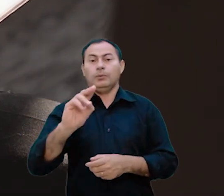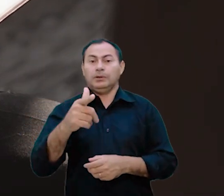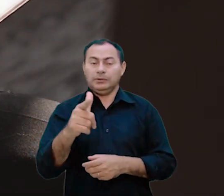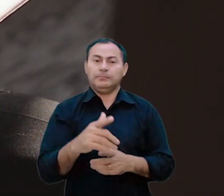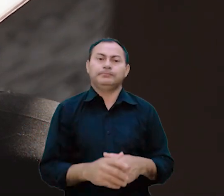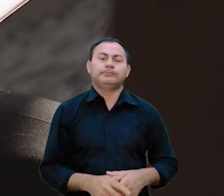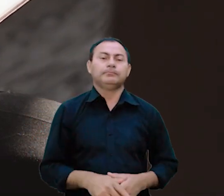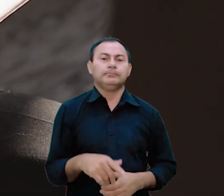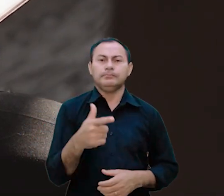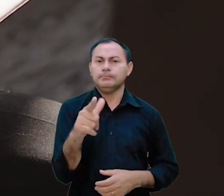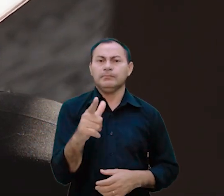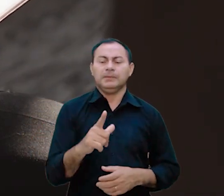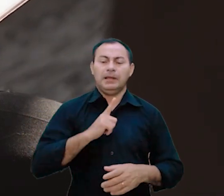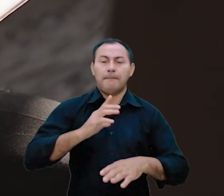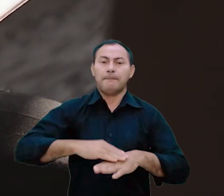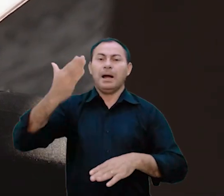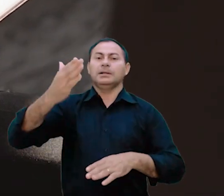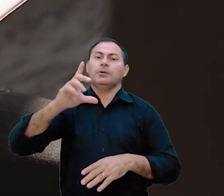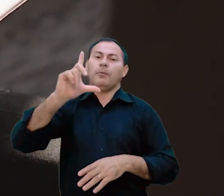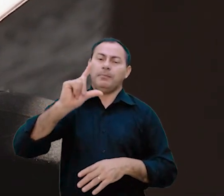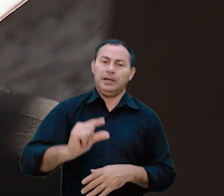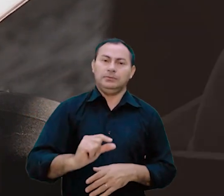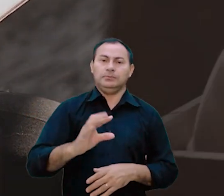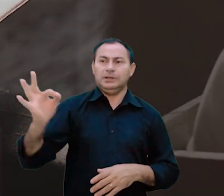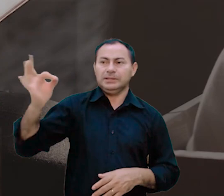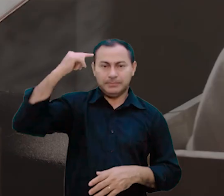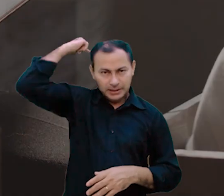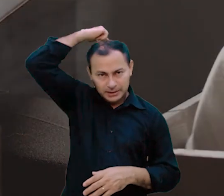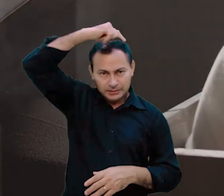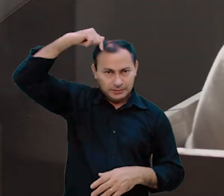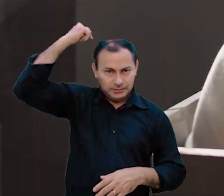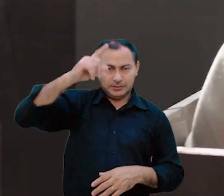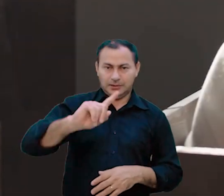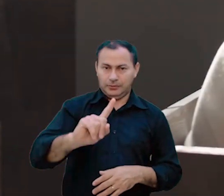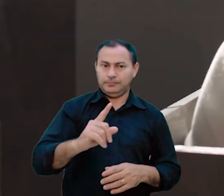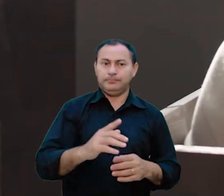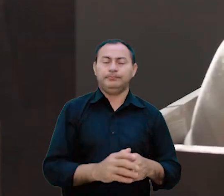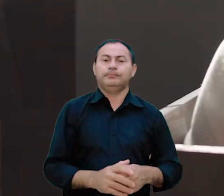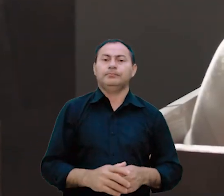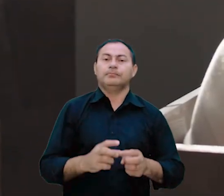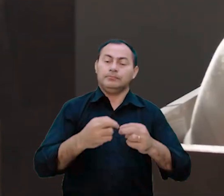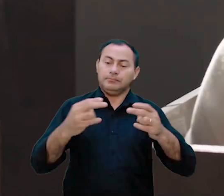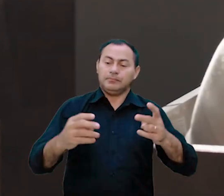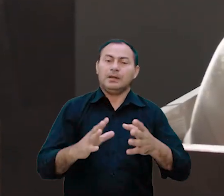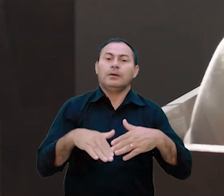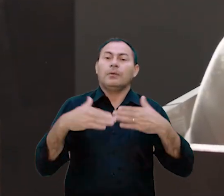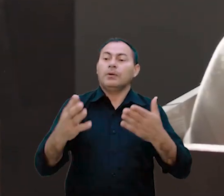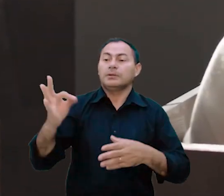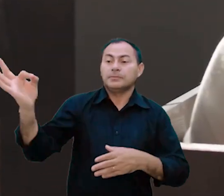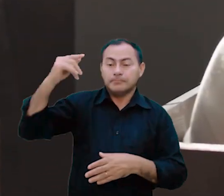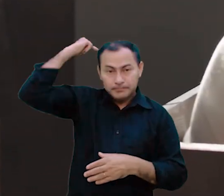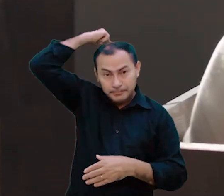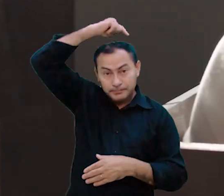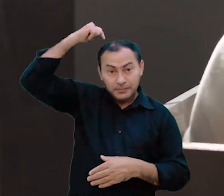você ou não tem. Não existe ter mais ou menos do Espírito Santo. A questão não é quanto do Espírito Santo